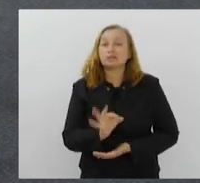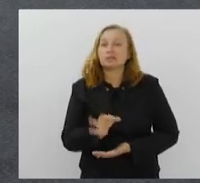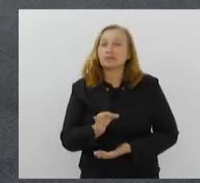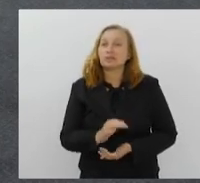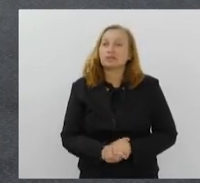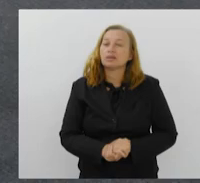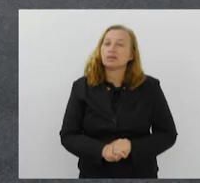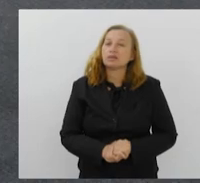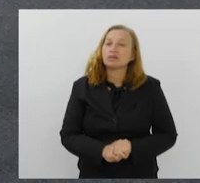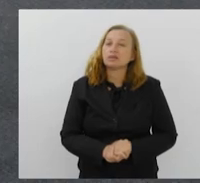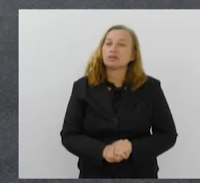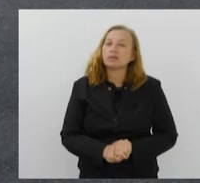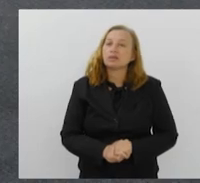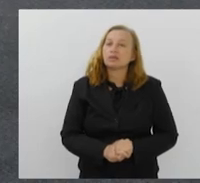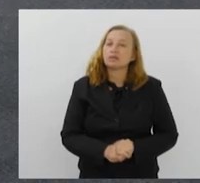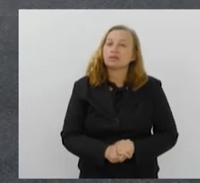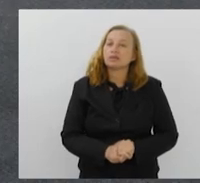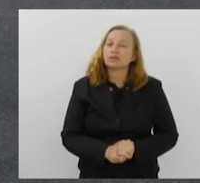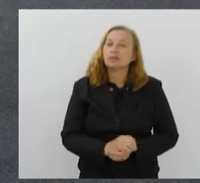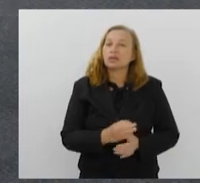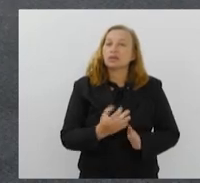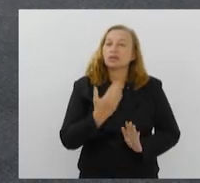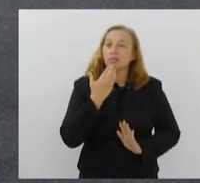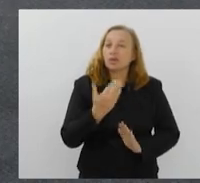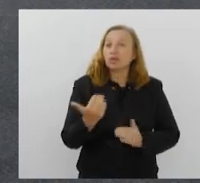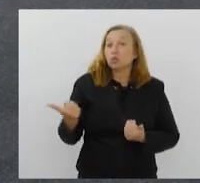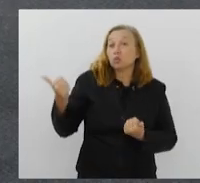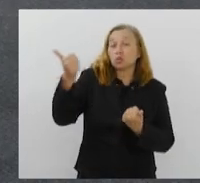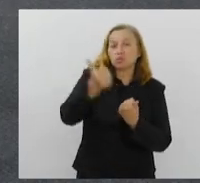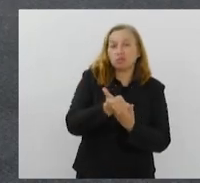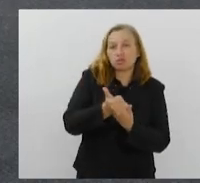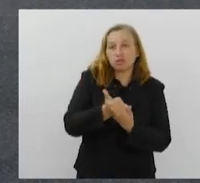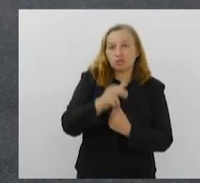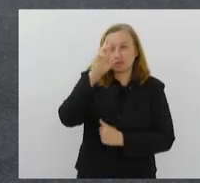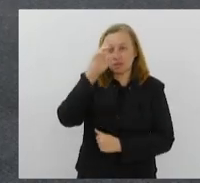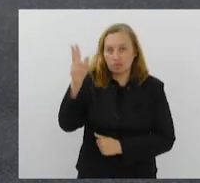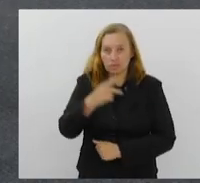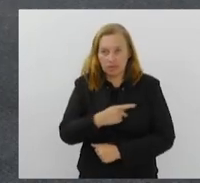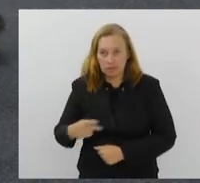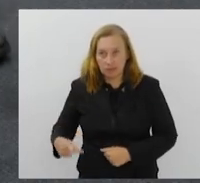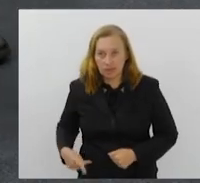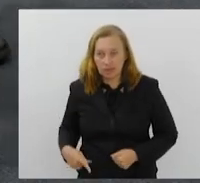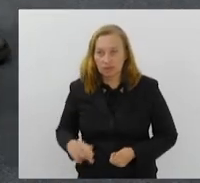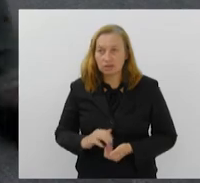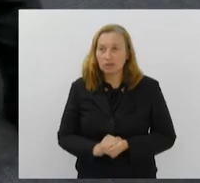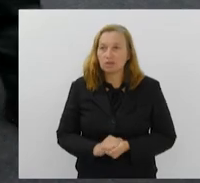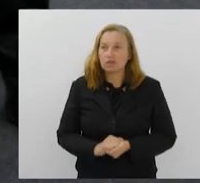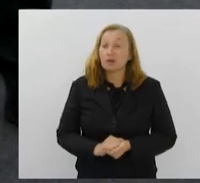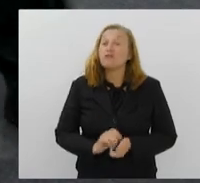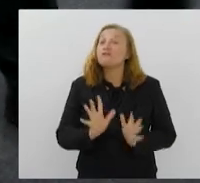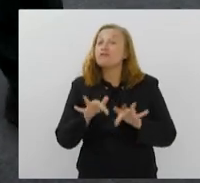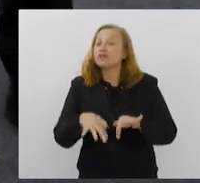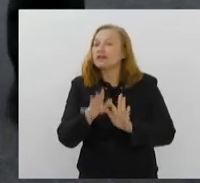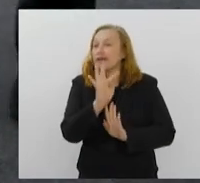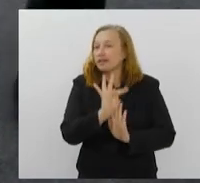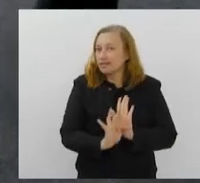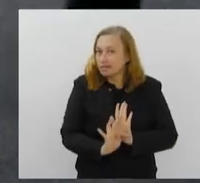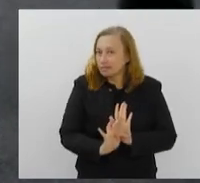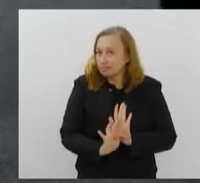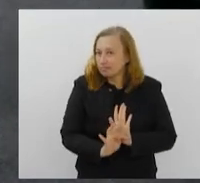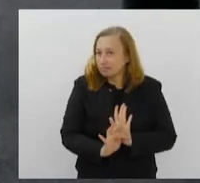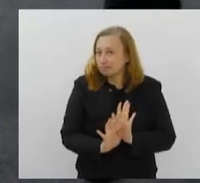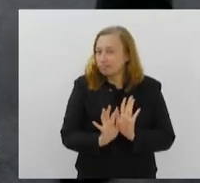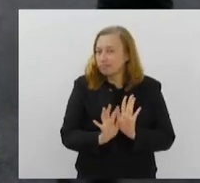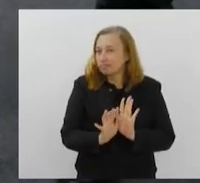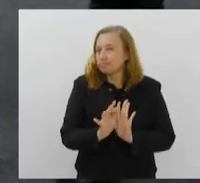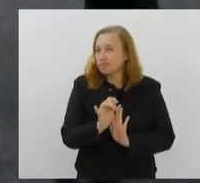automaticamente optou por substitutivo, senhor presidente, com forma final de redação.